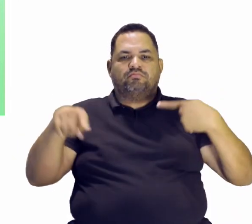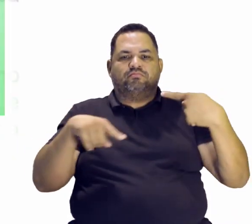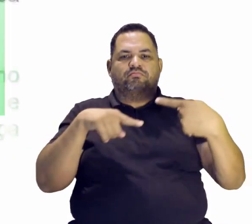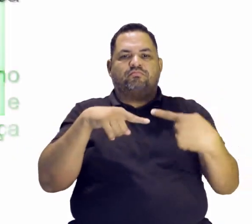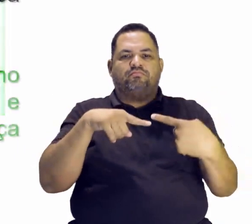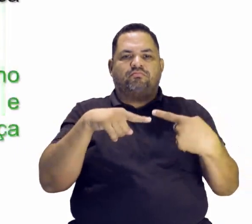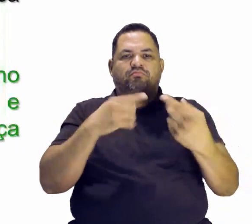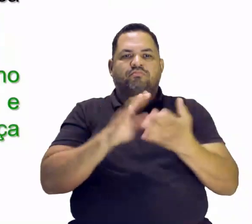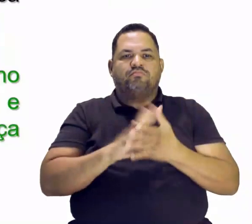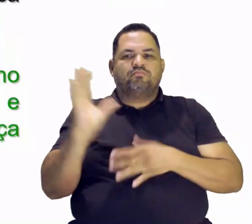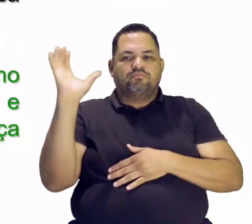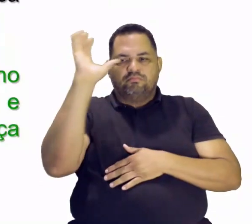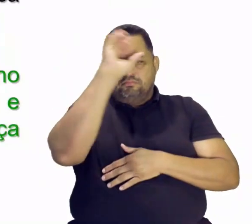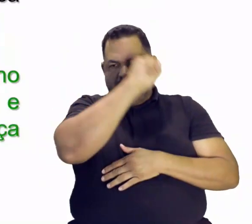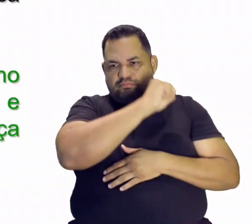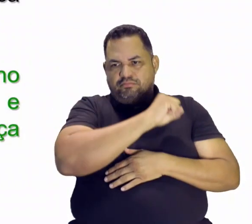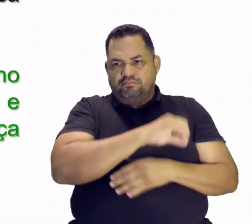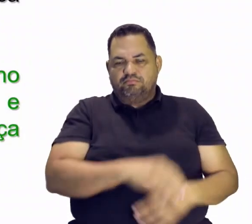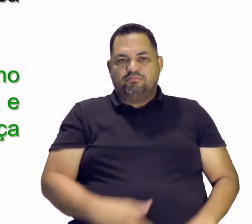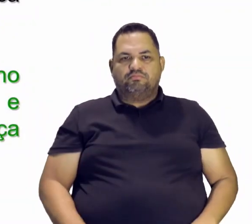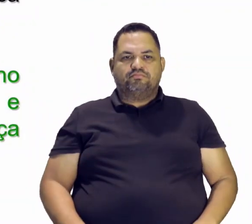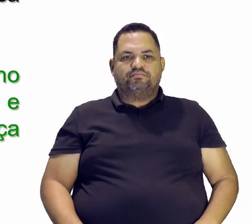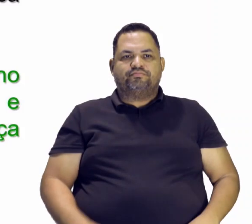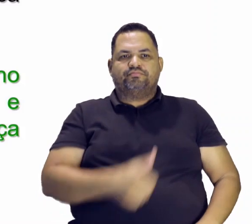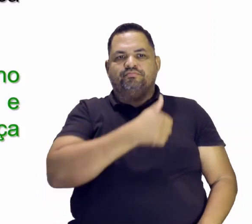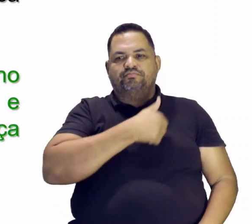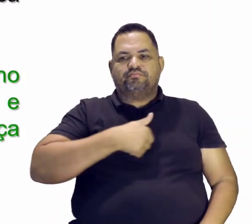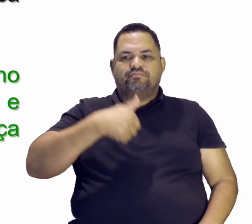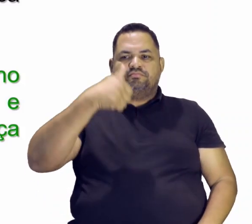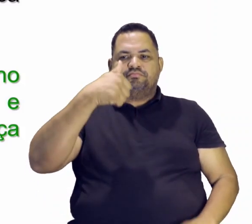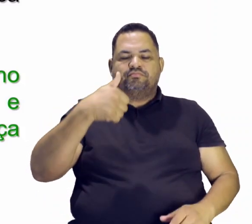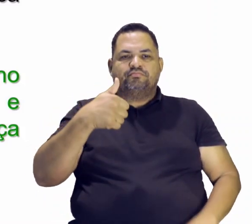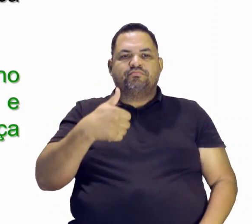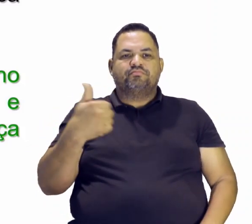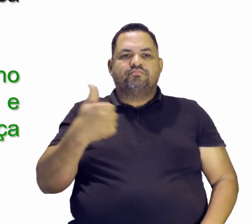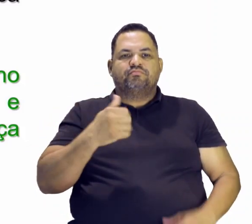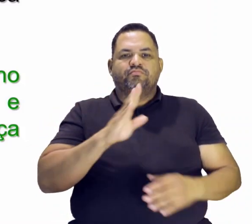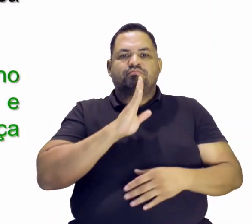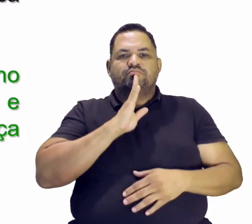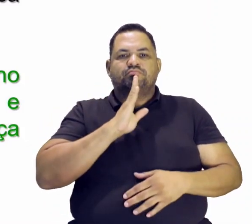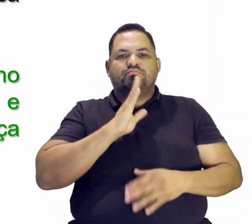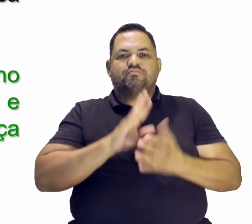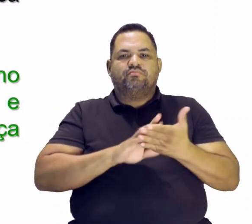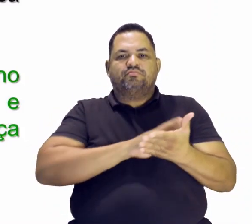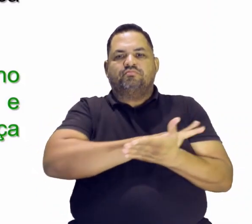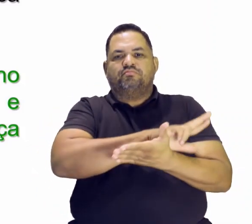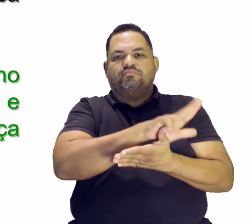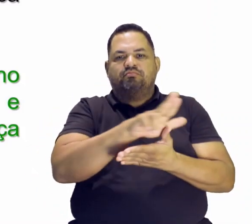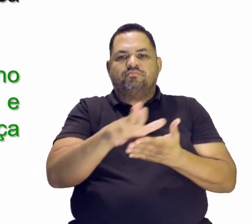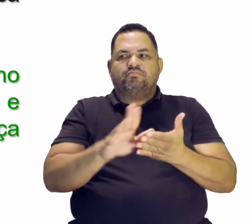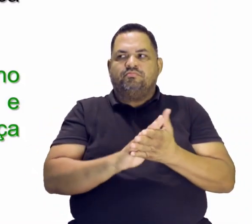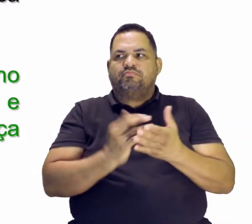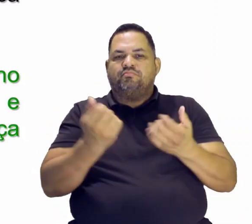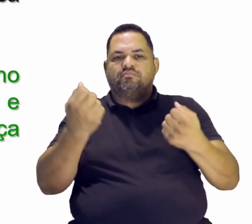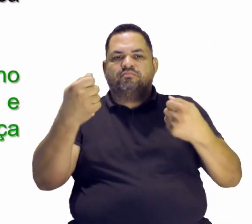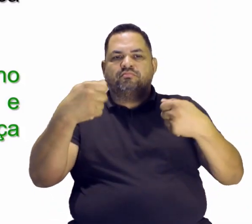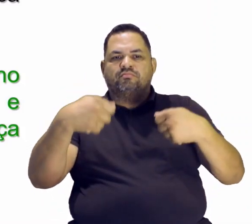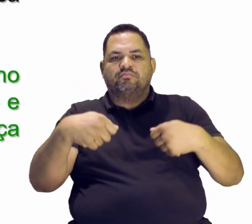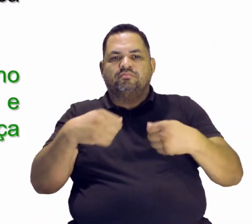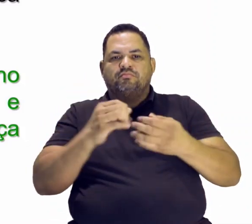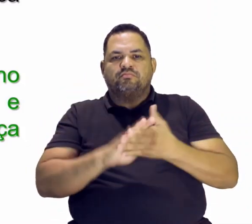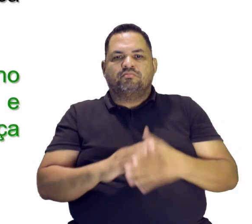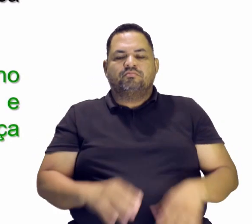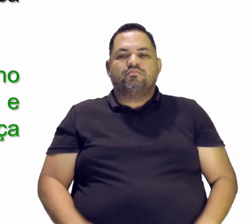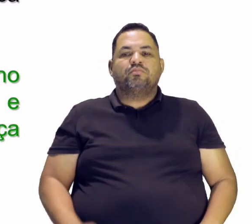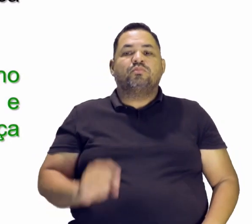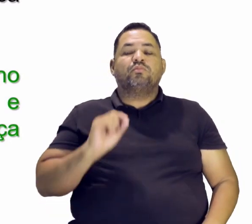de aprendizagem. E o nosso primeiro objetivo será reconhecer as diversas